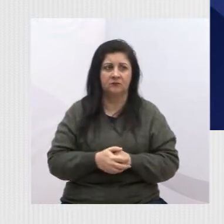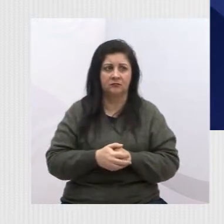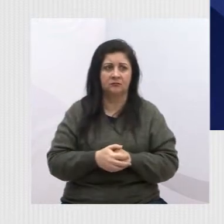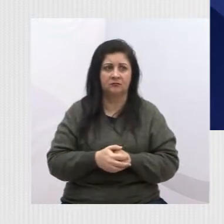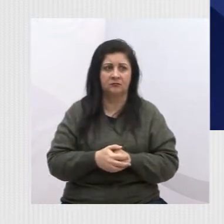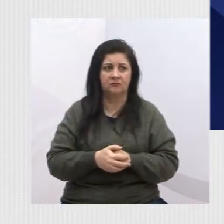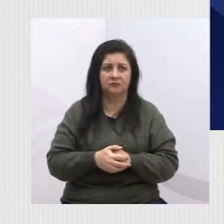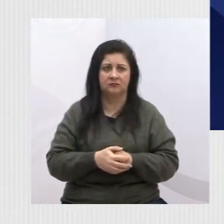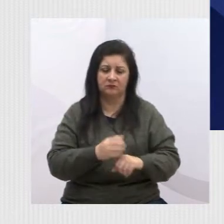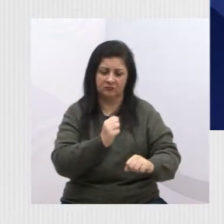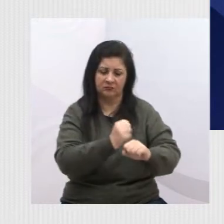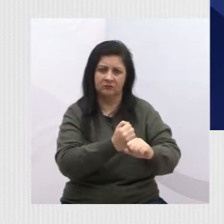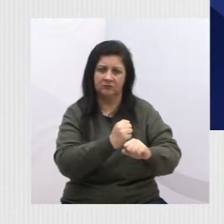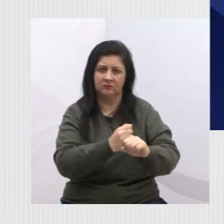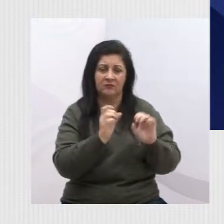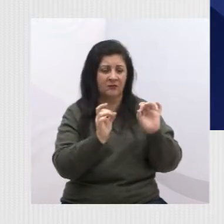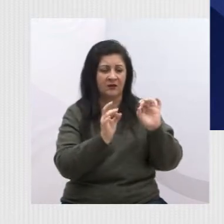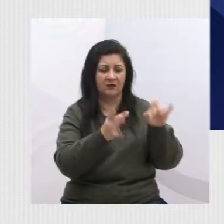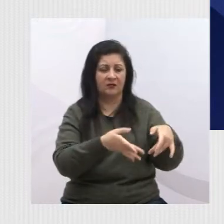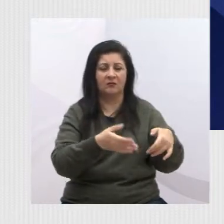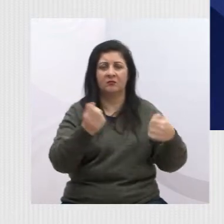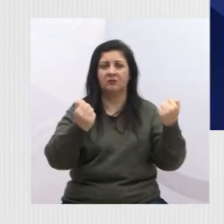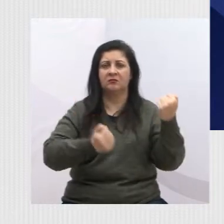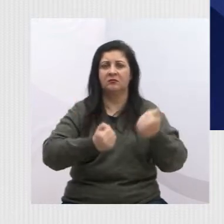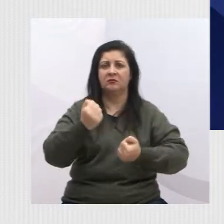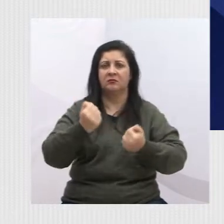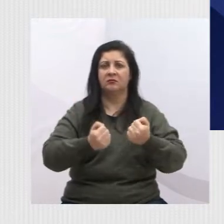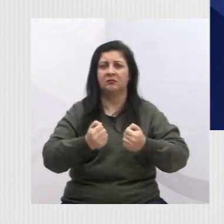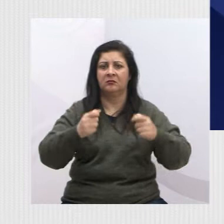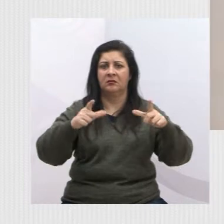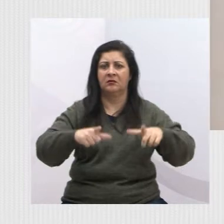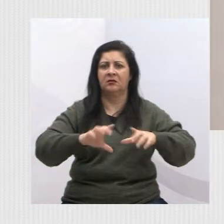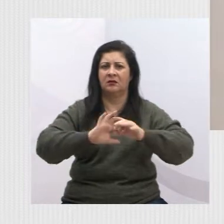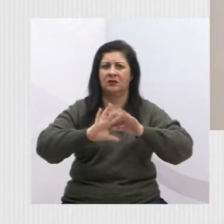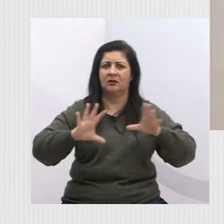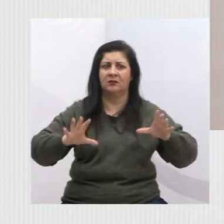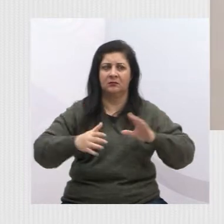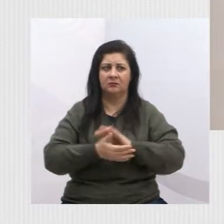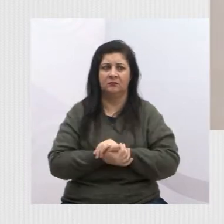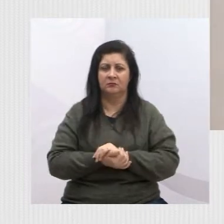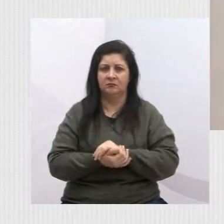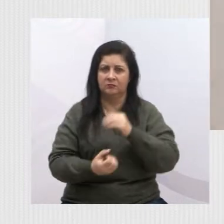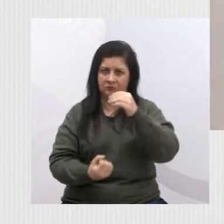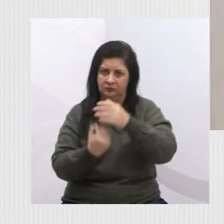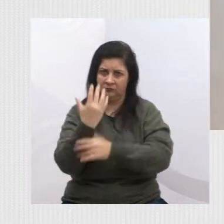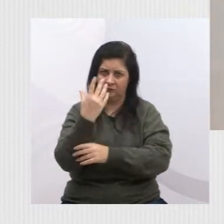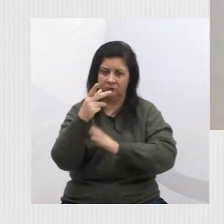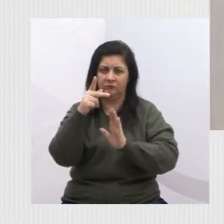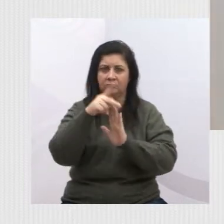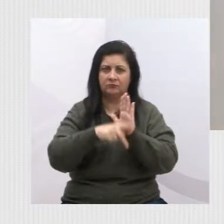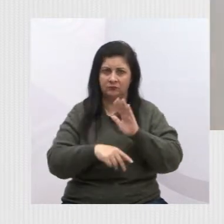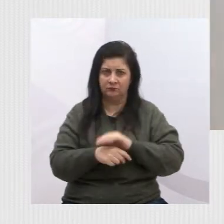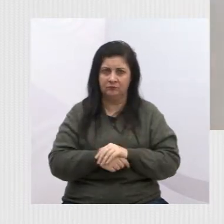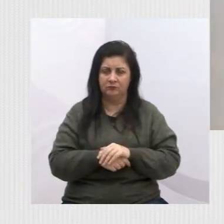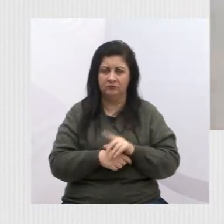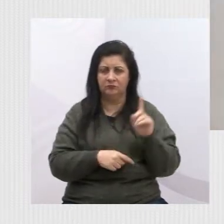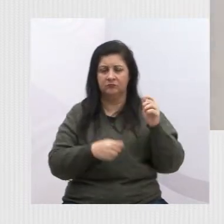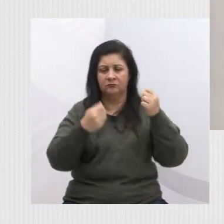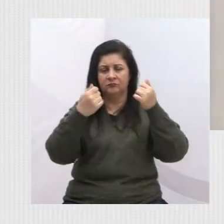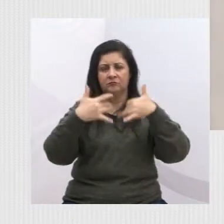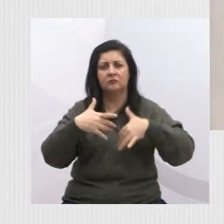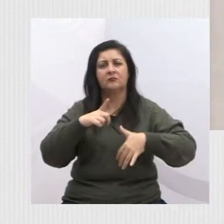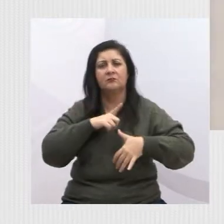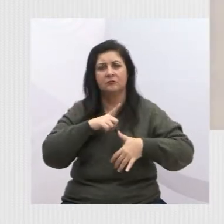proceder reparos ou abandonar veículos em áreas públicas. O autor do projeto ressalta que existe dificuldade